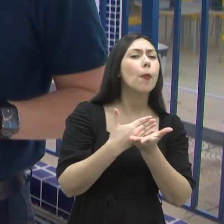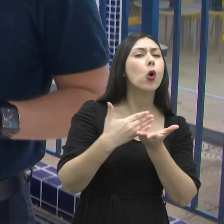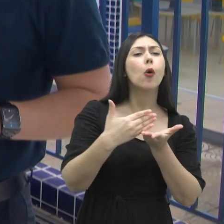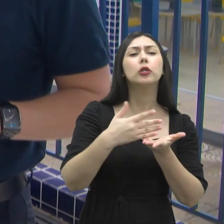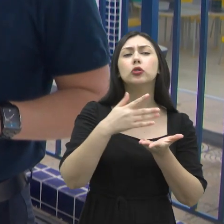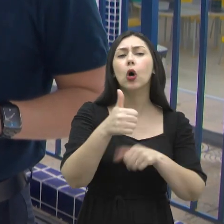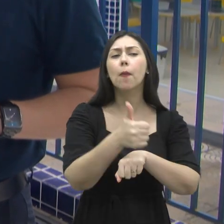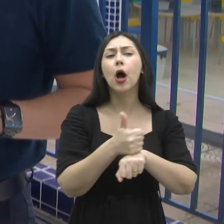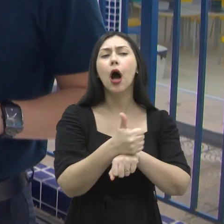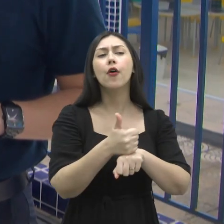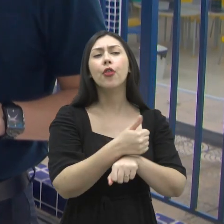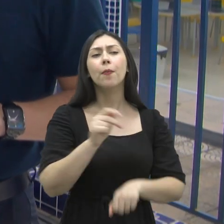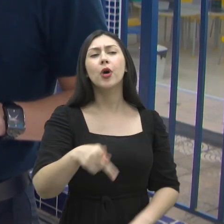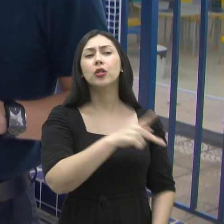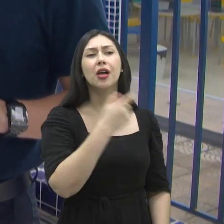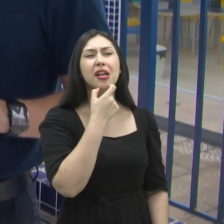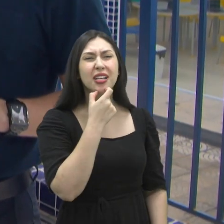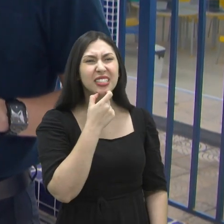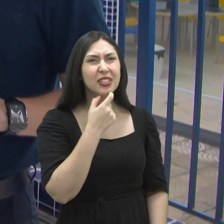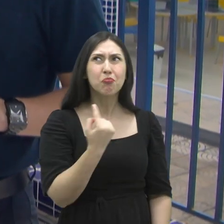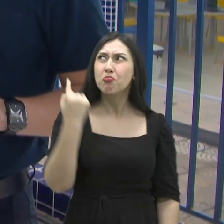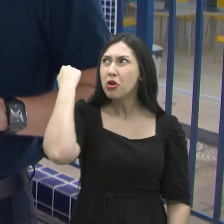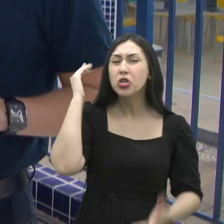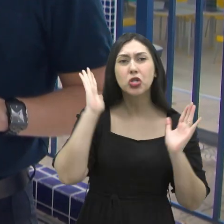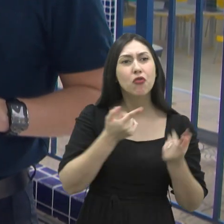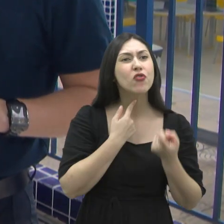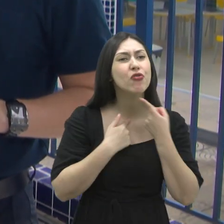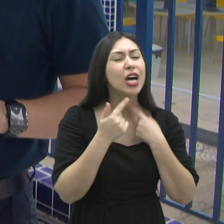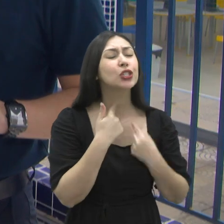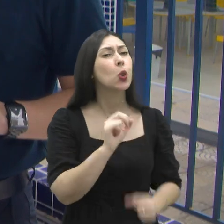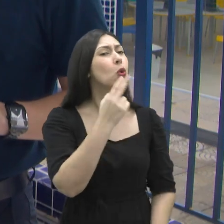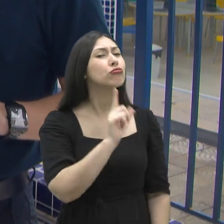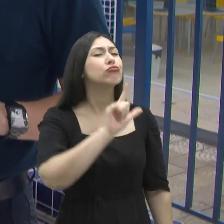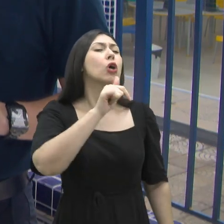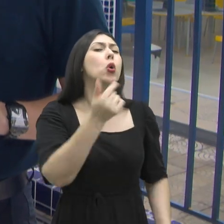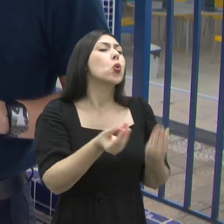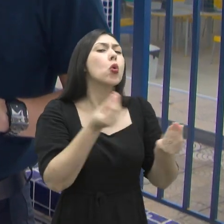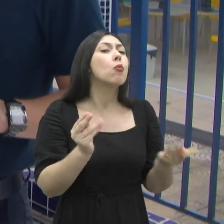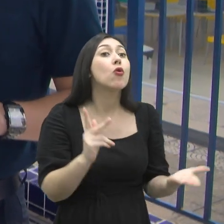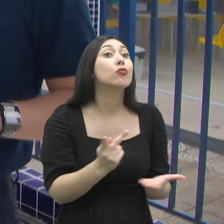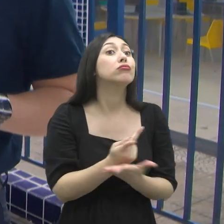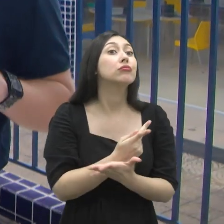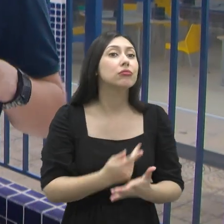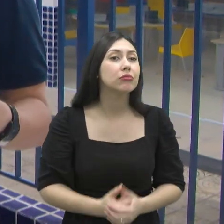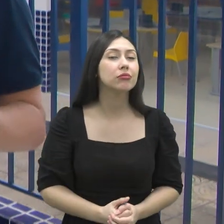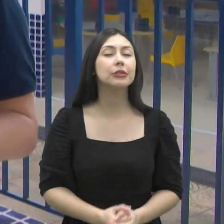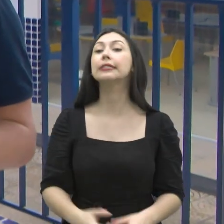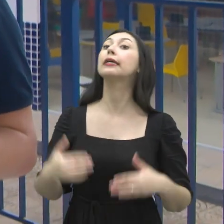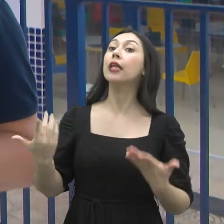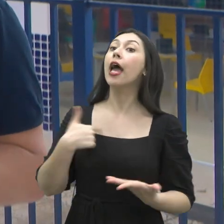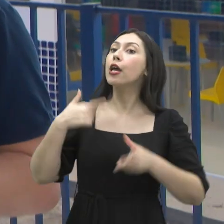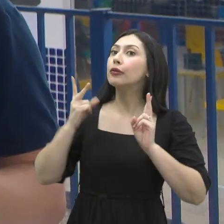inglês? Sempre foi um sonho seu de infância? Ou essa vontade veio com o tempo? Como foi a sua trajetória? Então, eu sempre